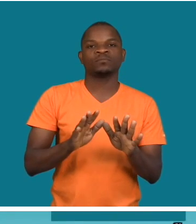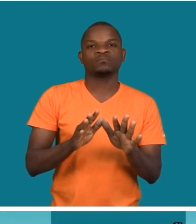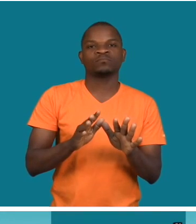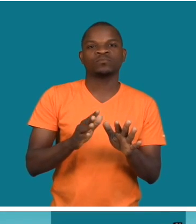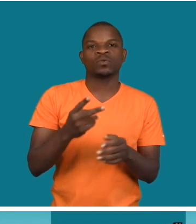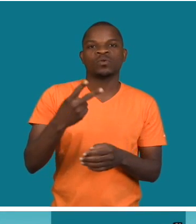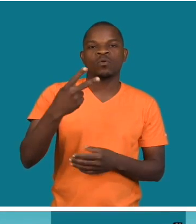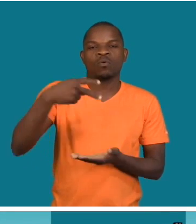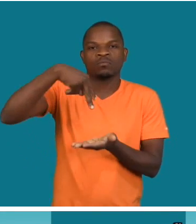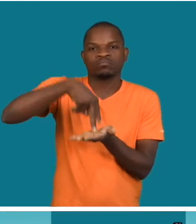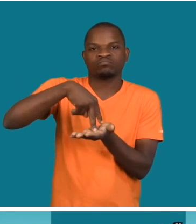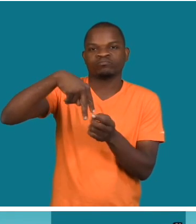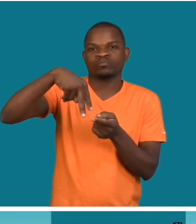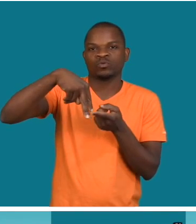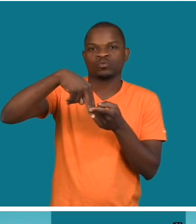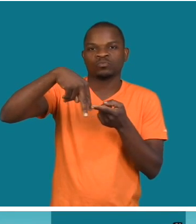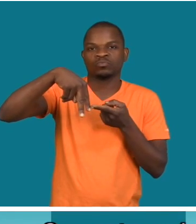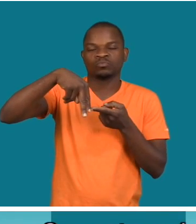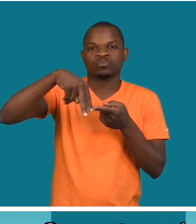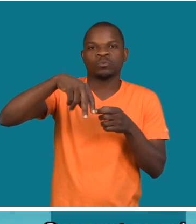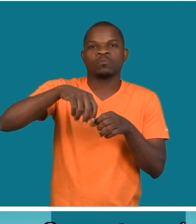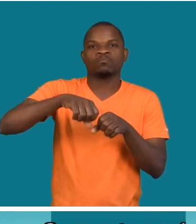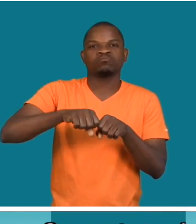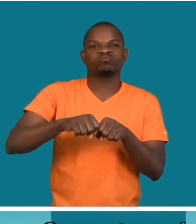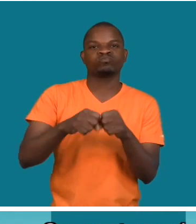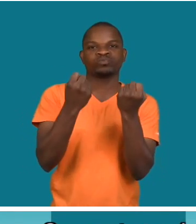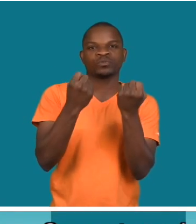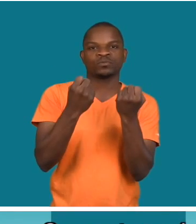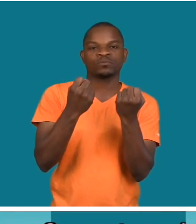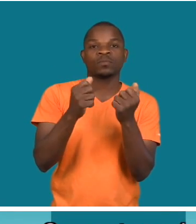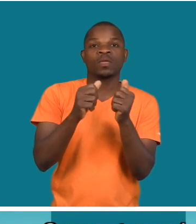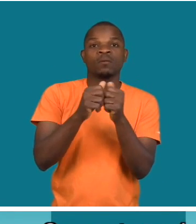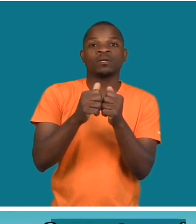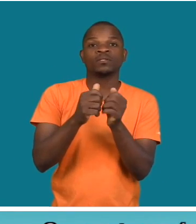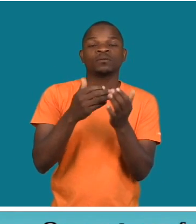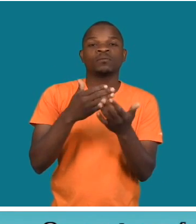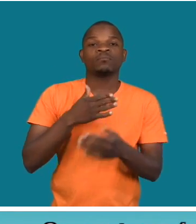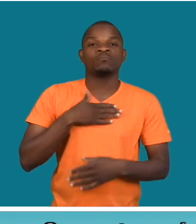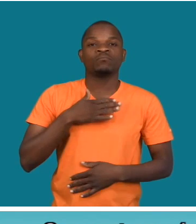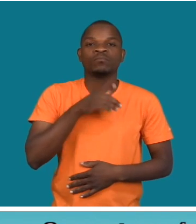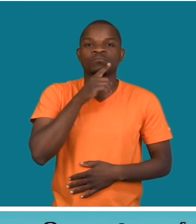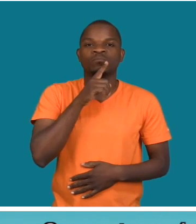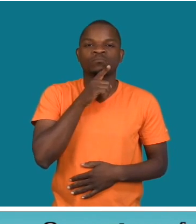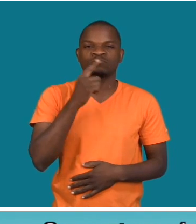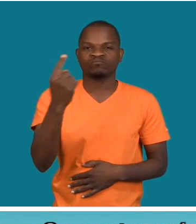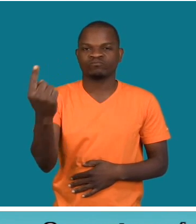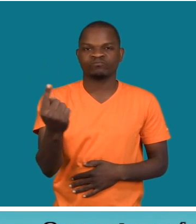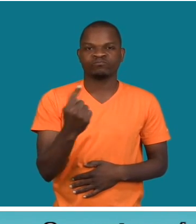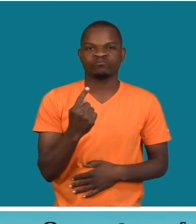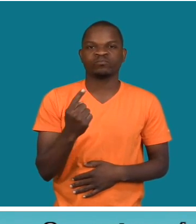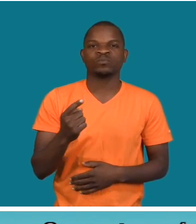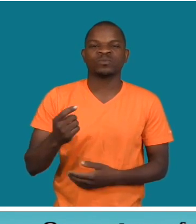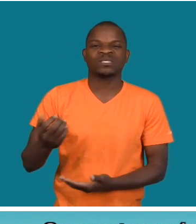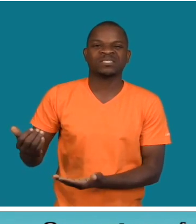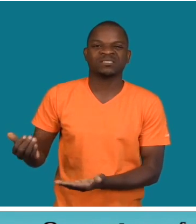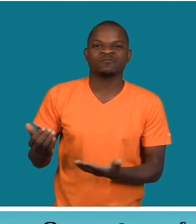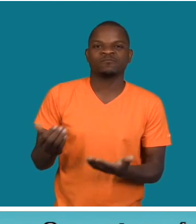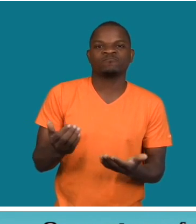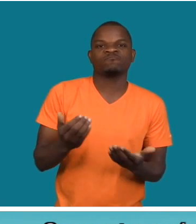Fiquei ali, assim, os dois membros. E como estava próximo, meu pai saiu de dentro. Lembro, levou-me